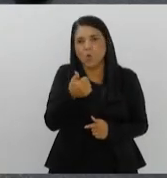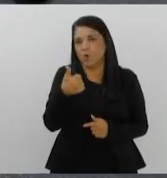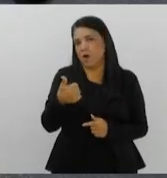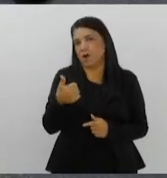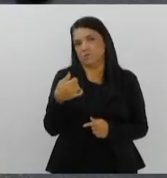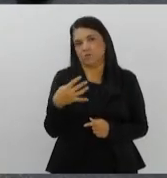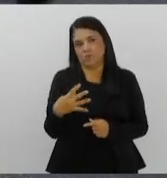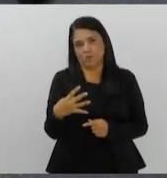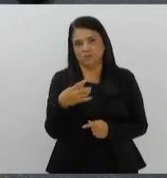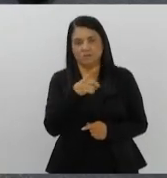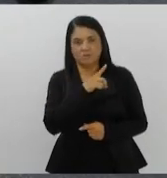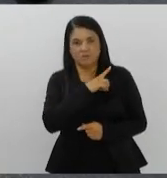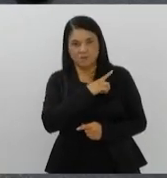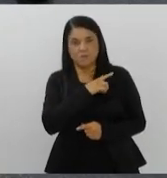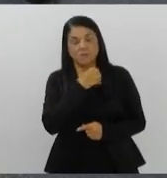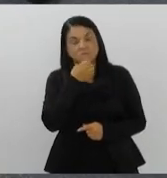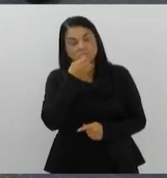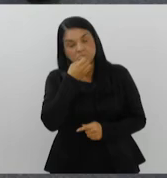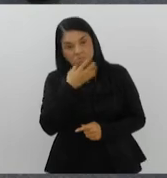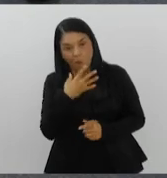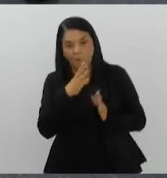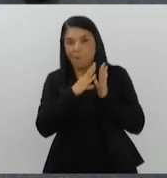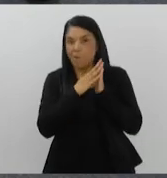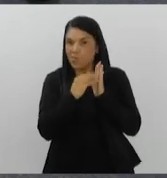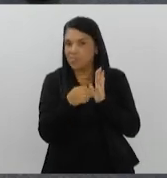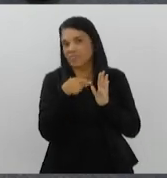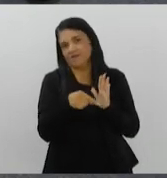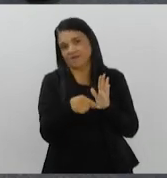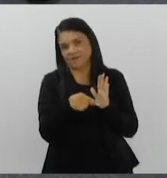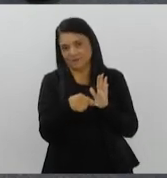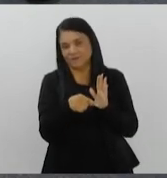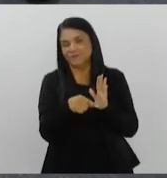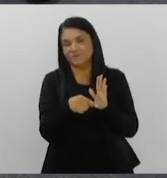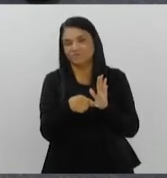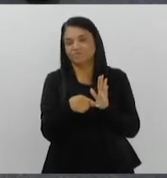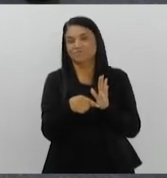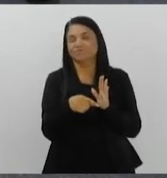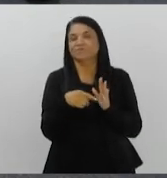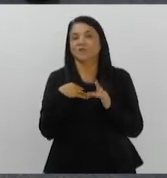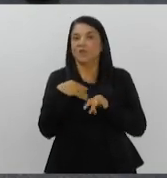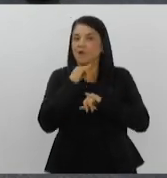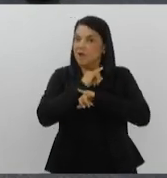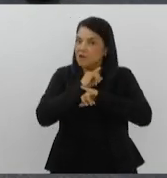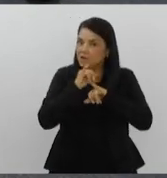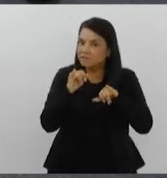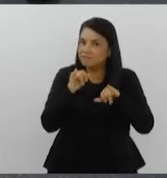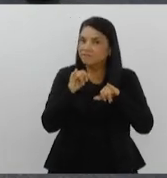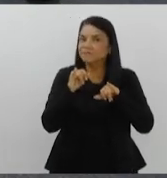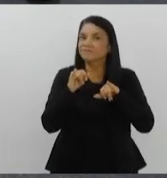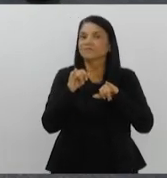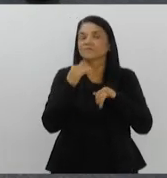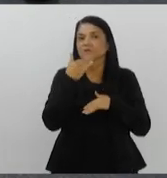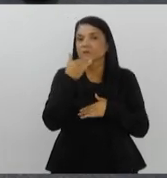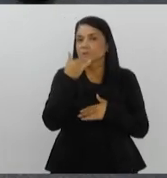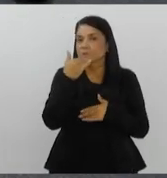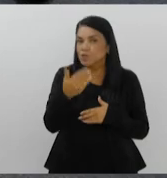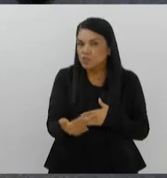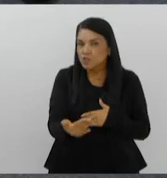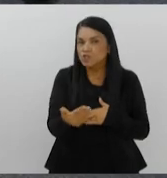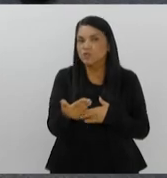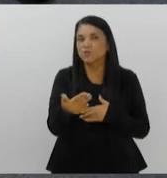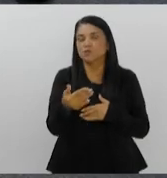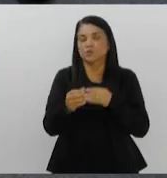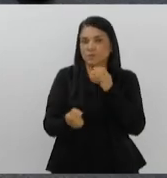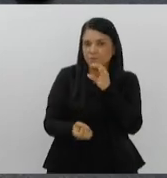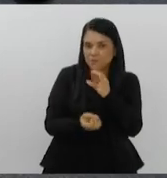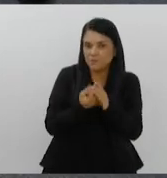é um bom espelho, digamos, que nós temos. Então, trazer aqui especificamente essa demanda de criação de uma